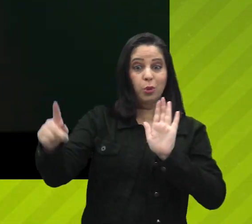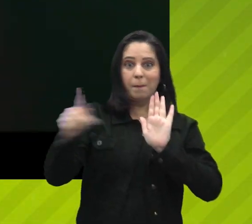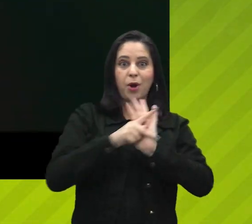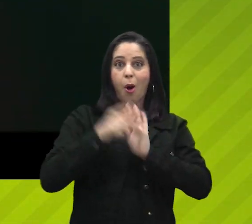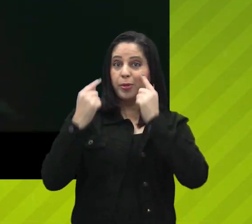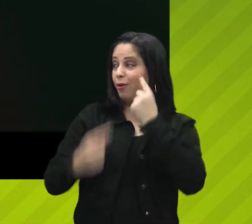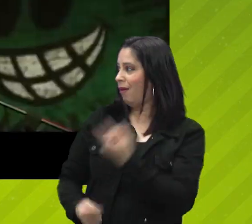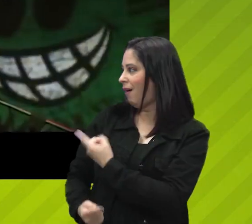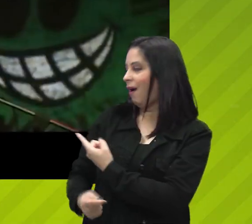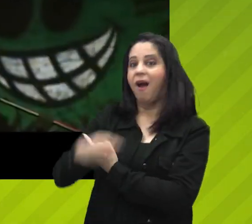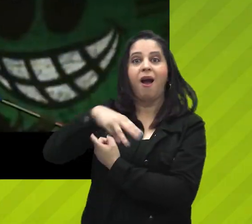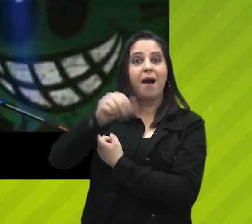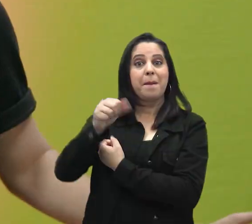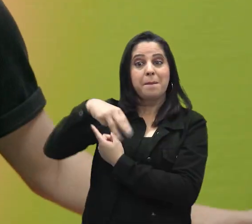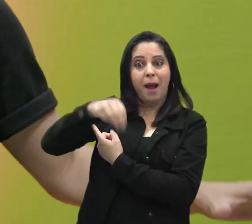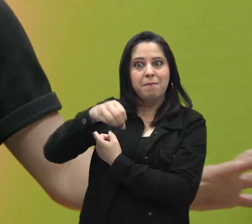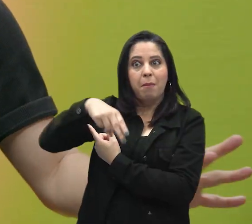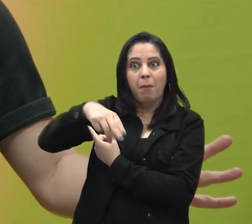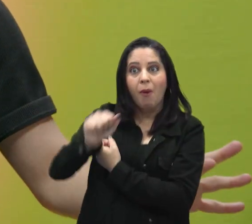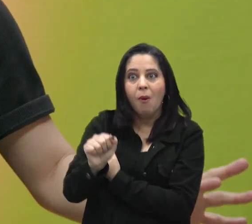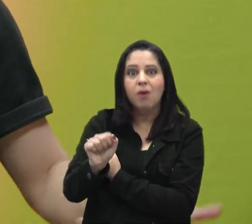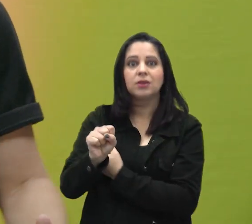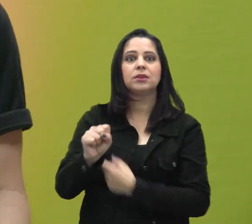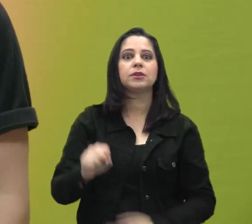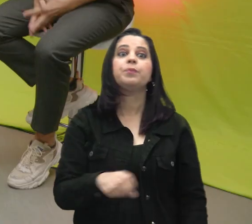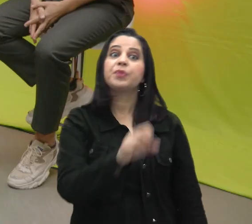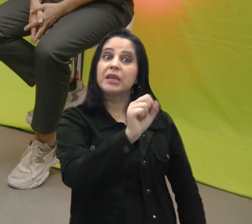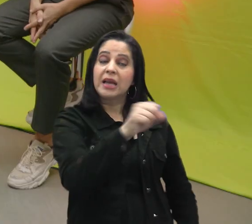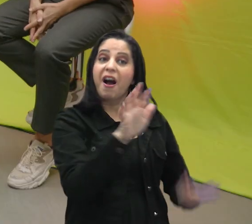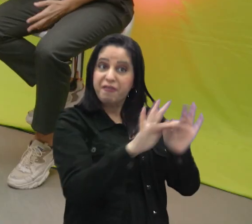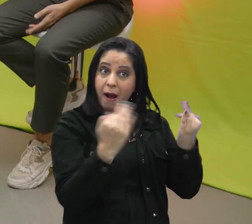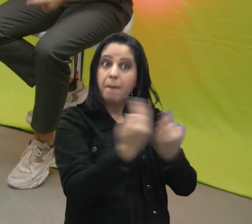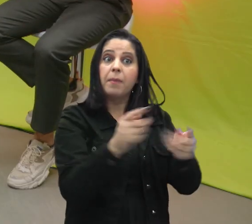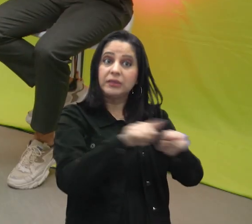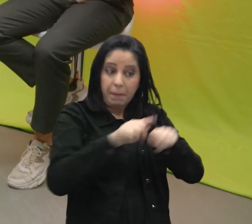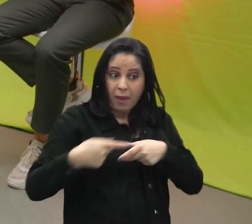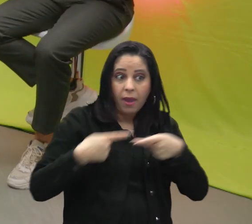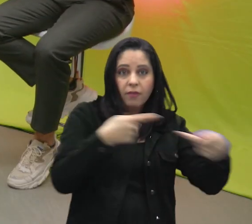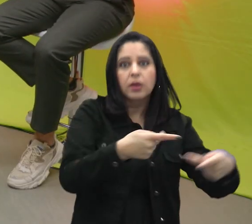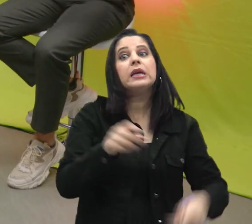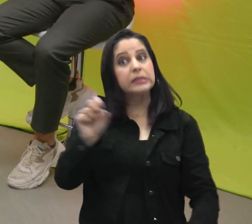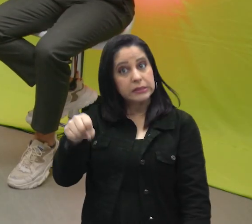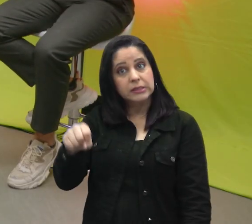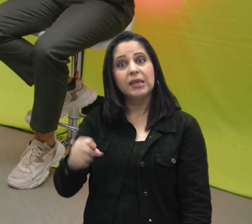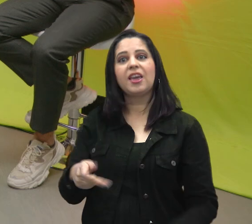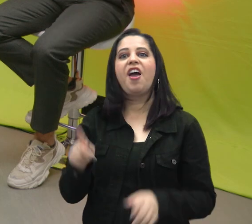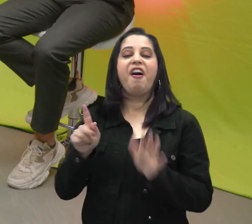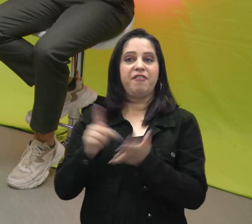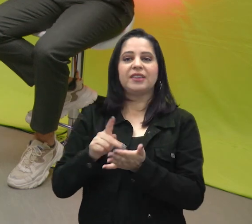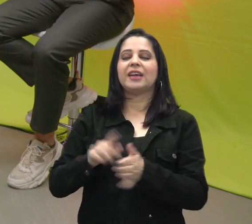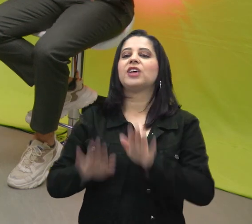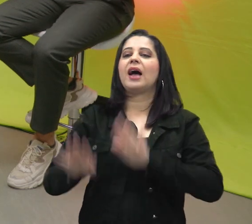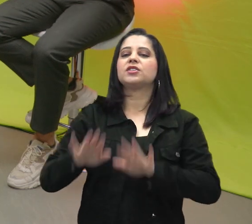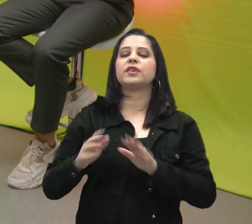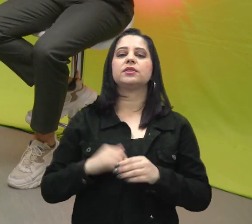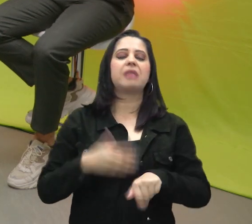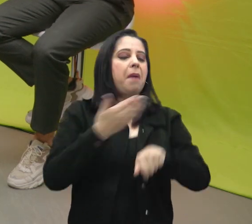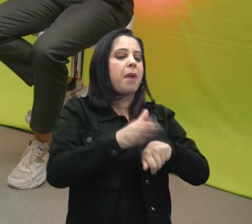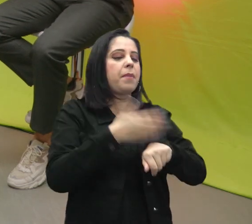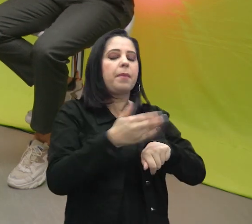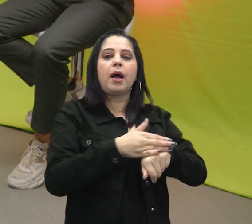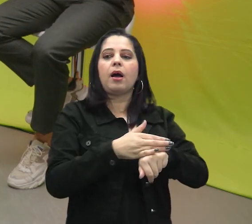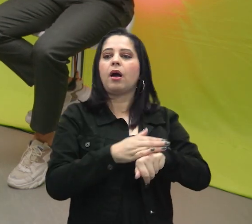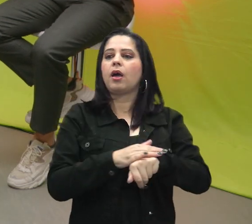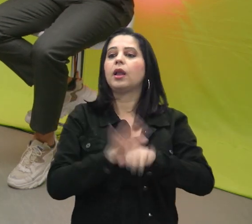Mamonas estavam convivendo com a gente na mesma sala. Nossa, que E os doideira. familiares também, E né? os familiares, Acredito que do deve nada ter. a gente estava tendo preparação de elenco, daí o diretor